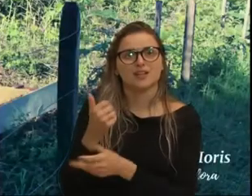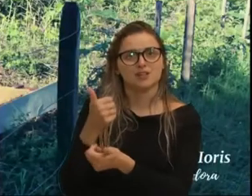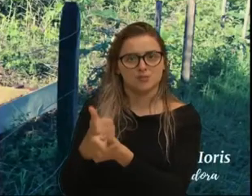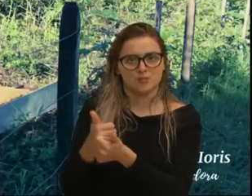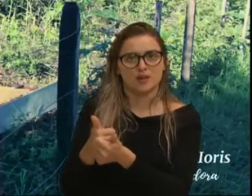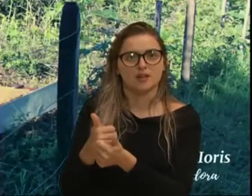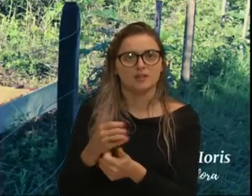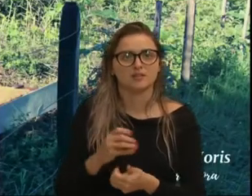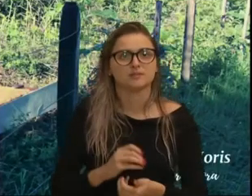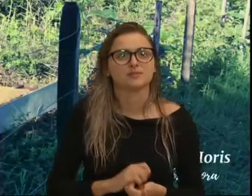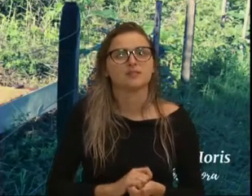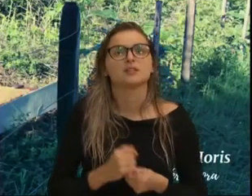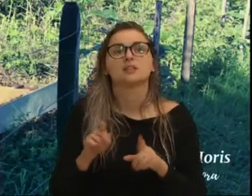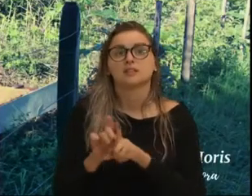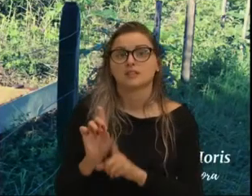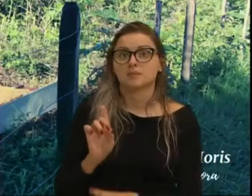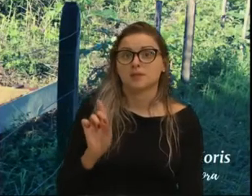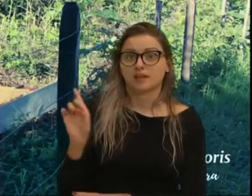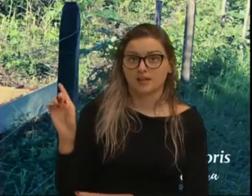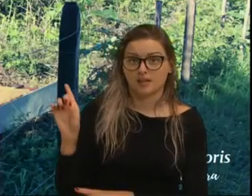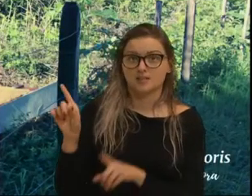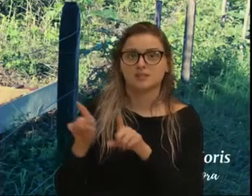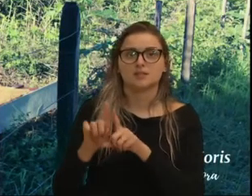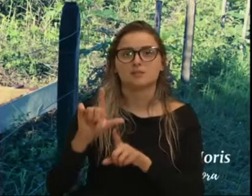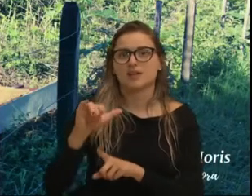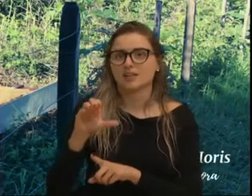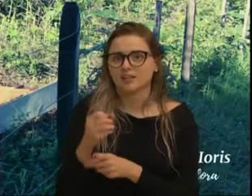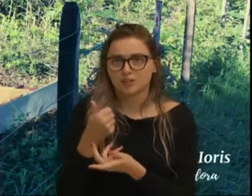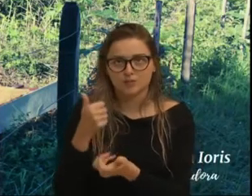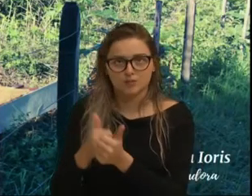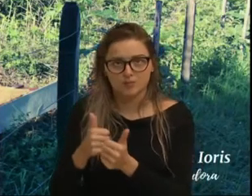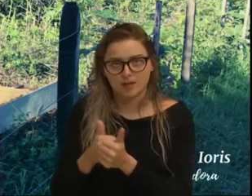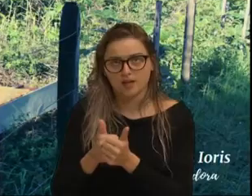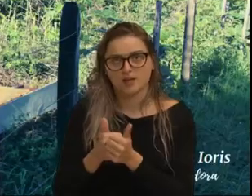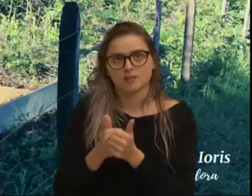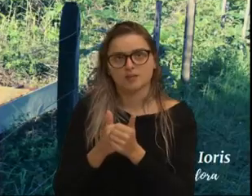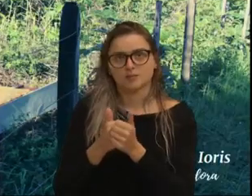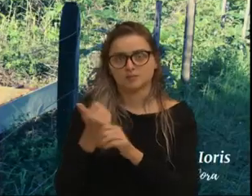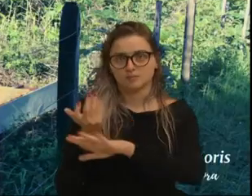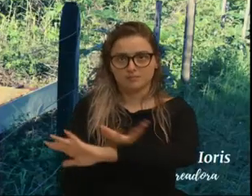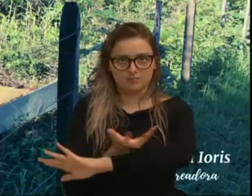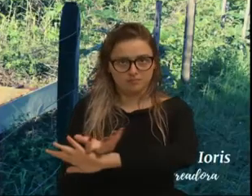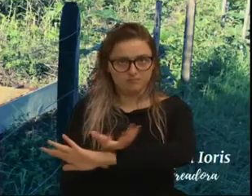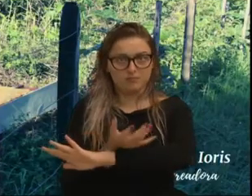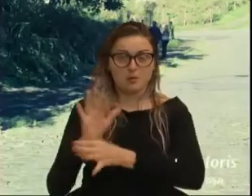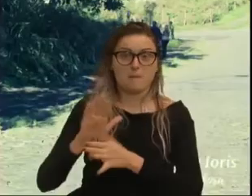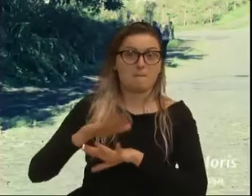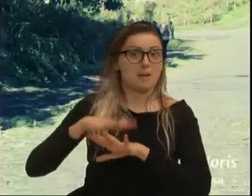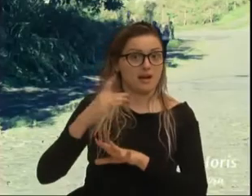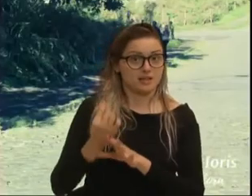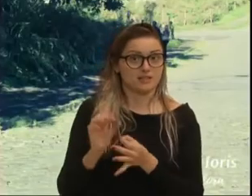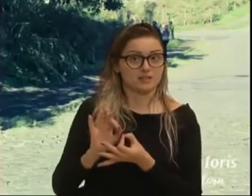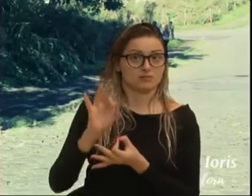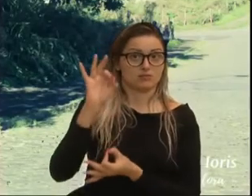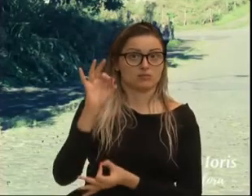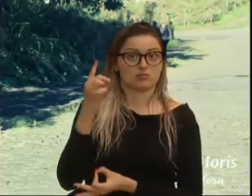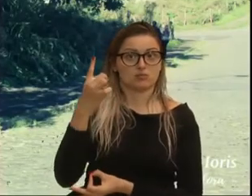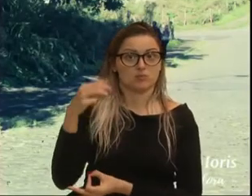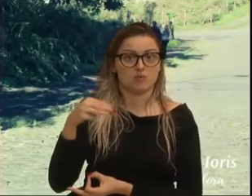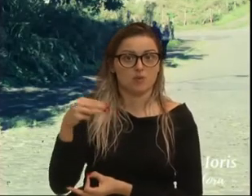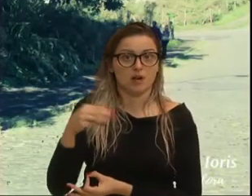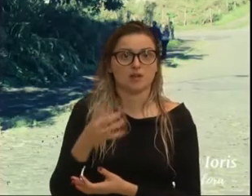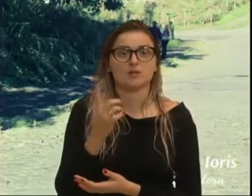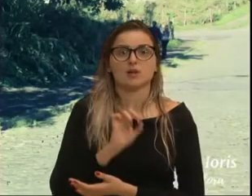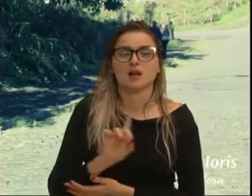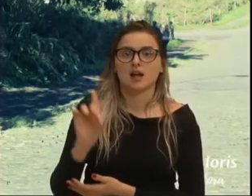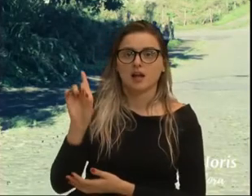passar? Também, ó, lixo acumulando. E mato alto, bem acima de 1 metro. Aqui a